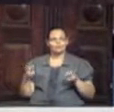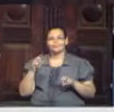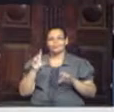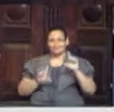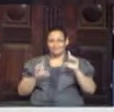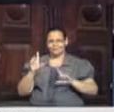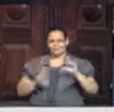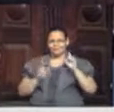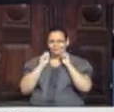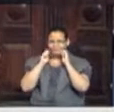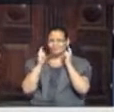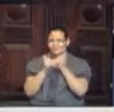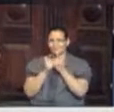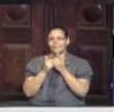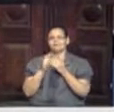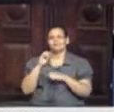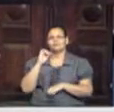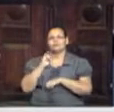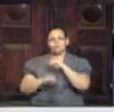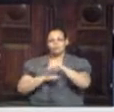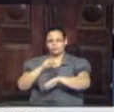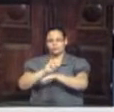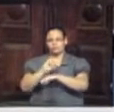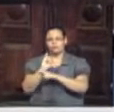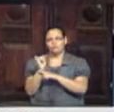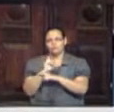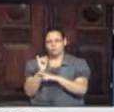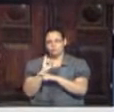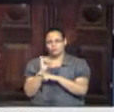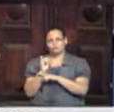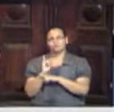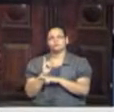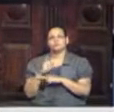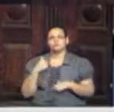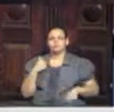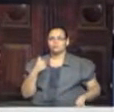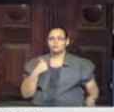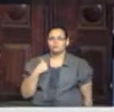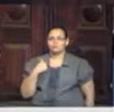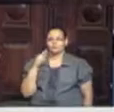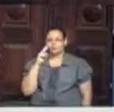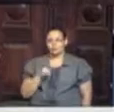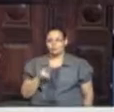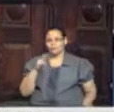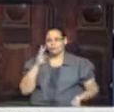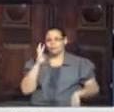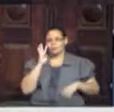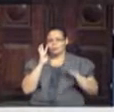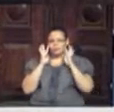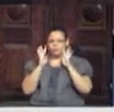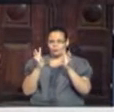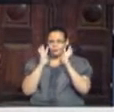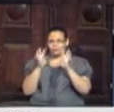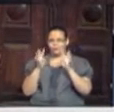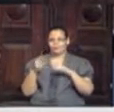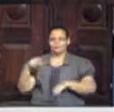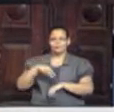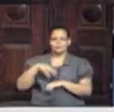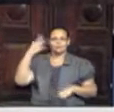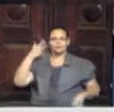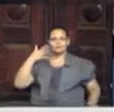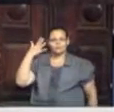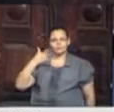TV Aleja, aqueles que nos acompanham pelas redes sociais. Eu ouvi atentamente os oradores que me antecederam,